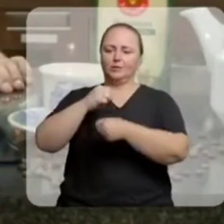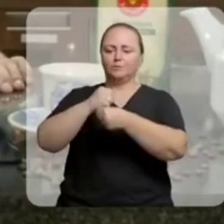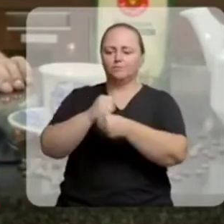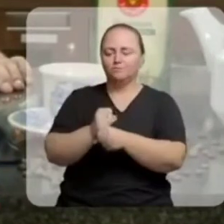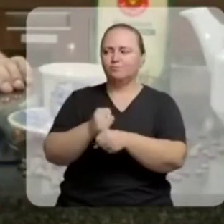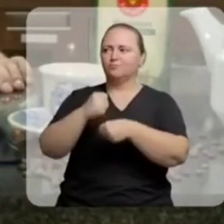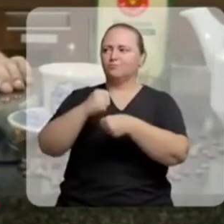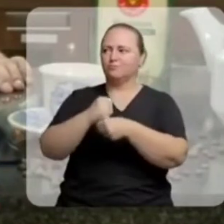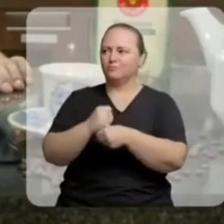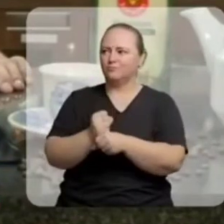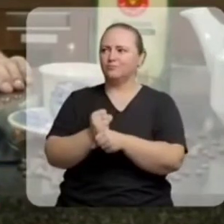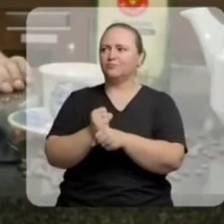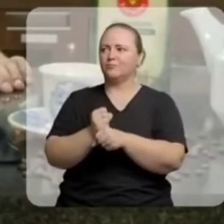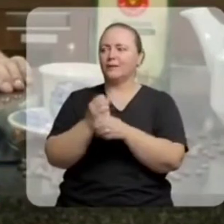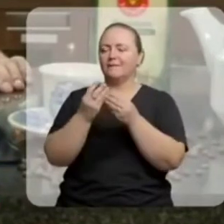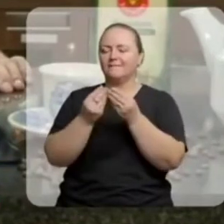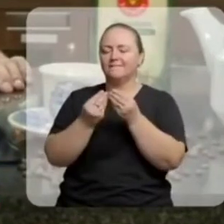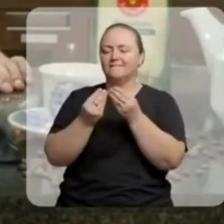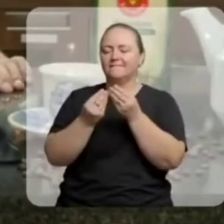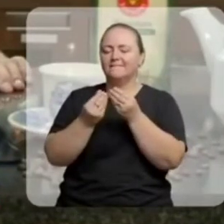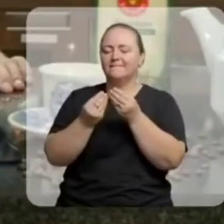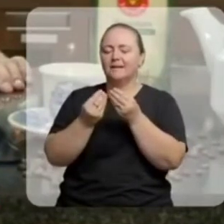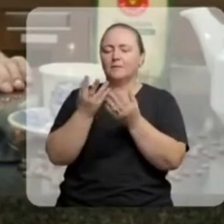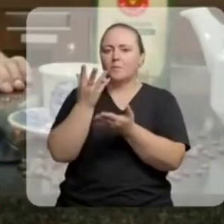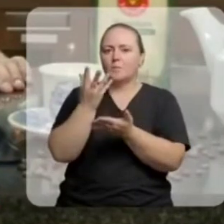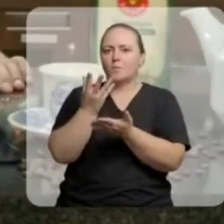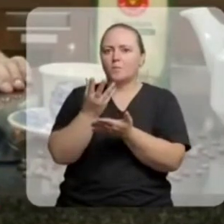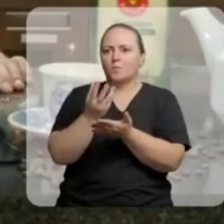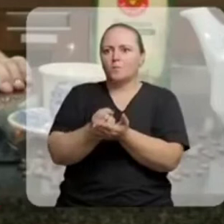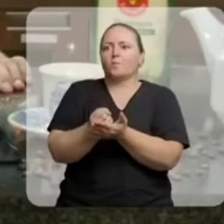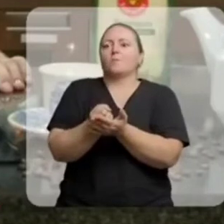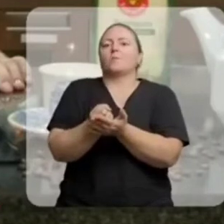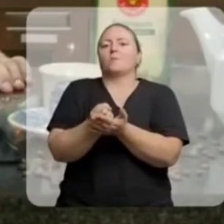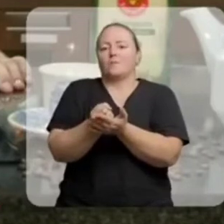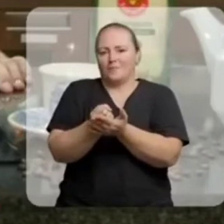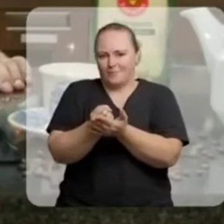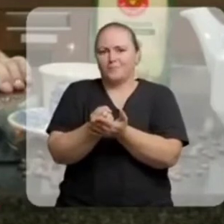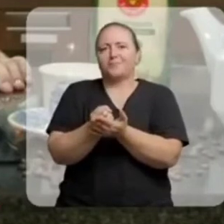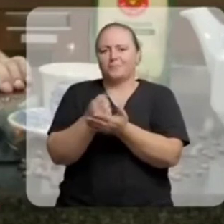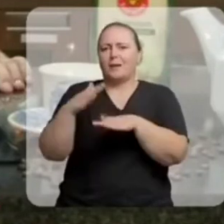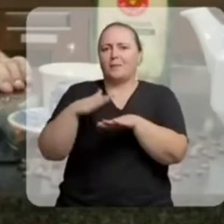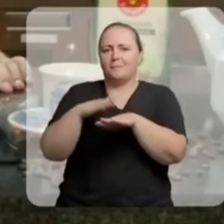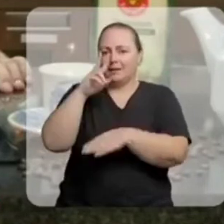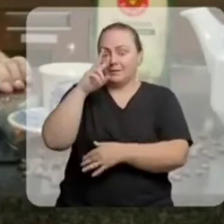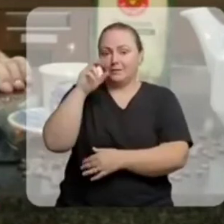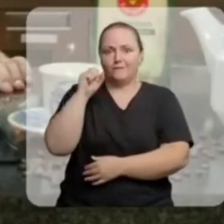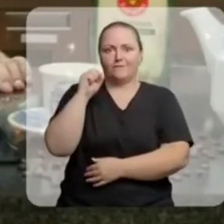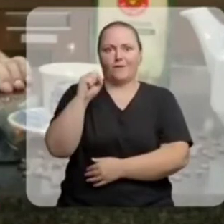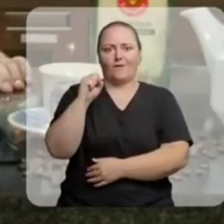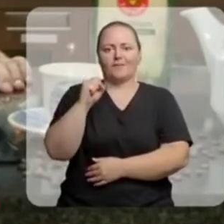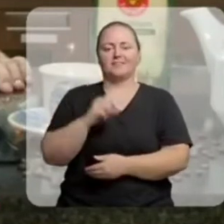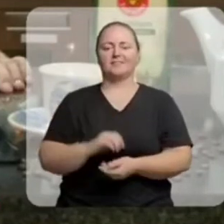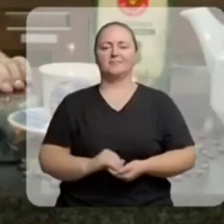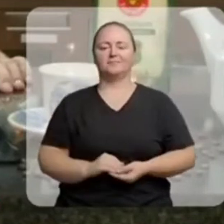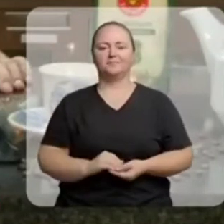fina, ele acabou, né, extraindo propriedades com Legal. mais intensidade do café.